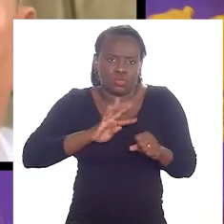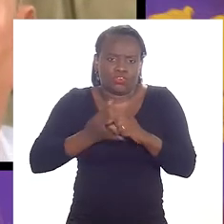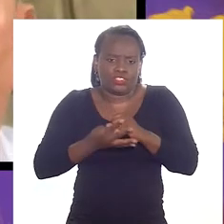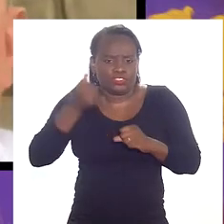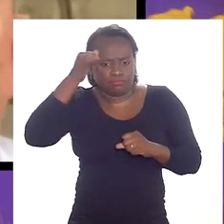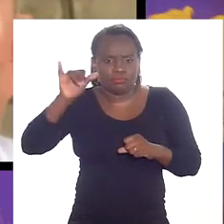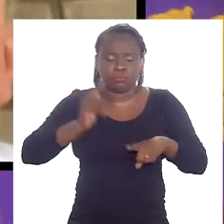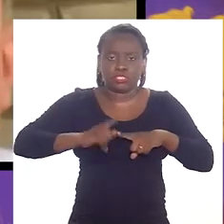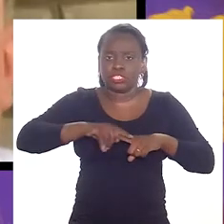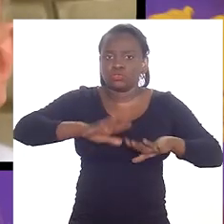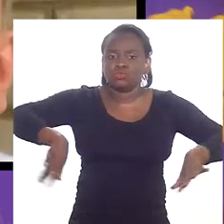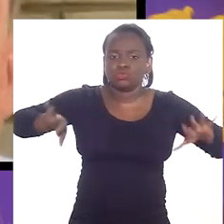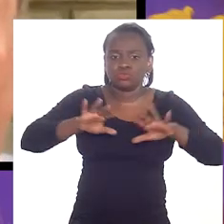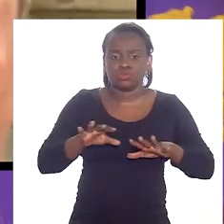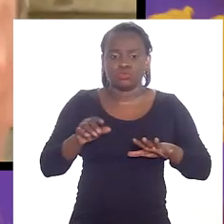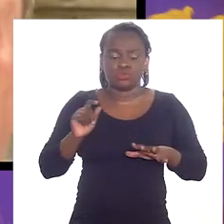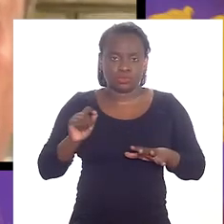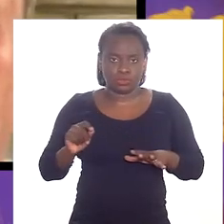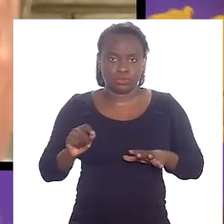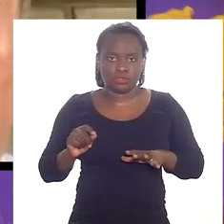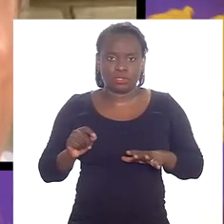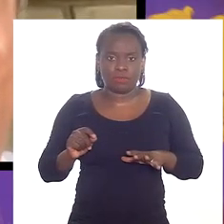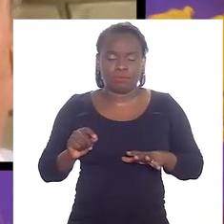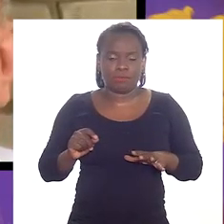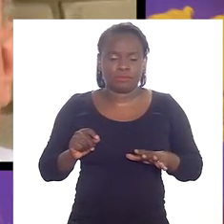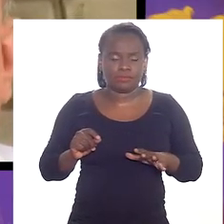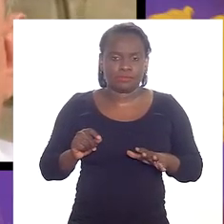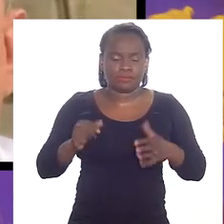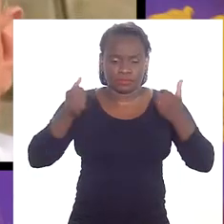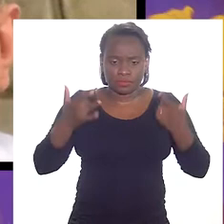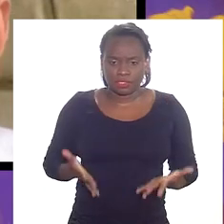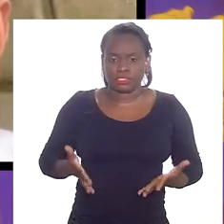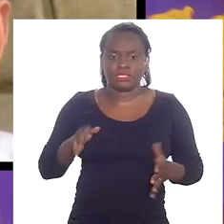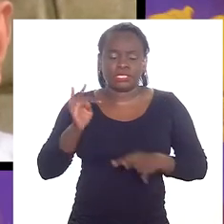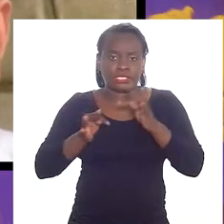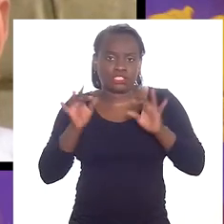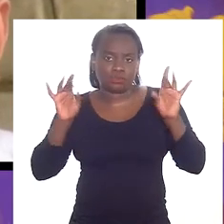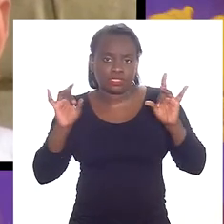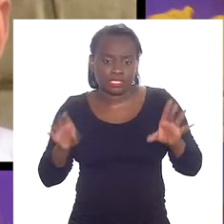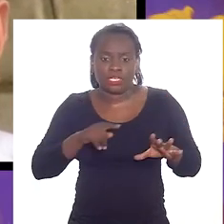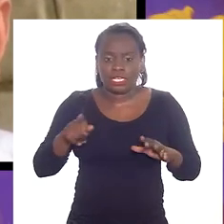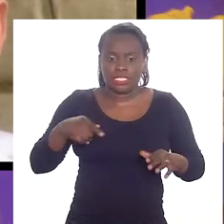opinião, que o futebol, o esporte de um modo geral, é seguro contra o Covid, porque os atletas são